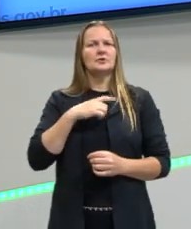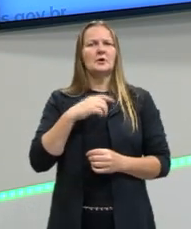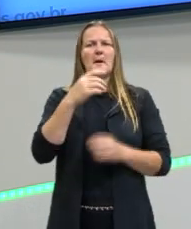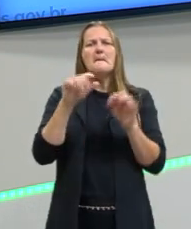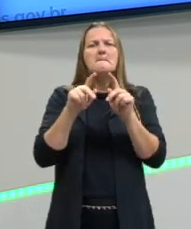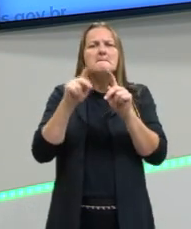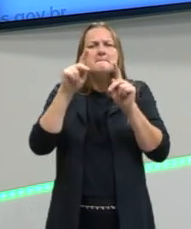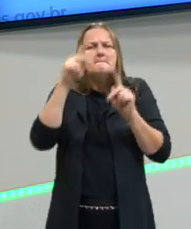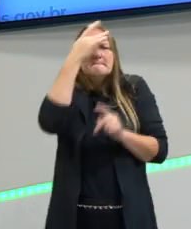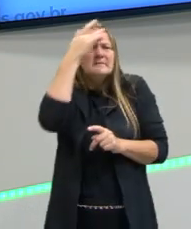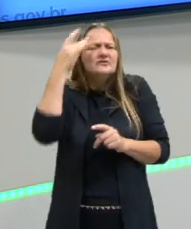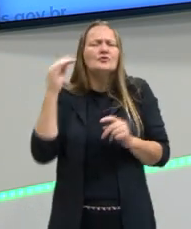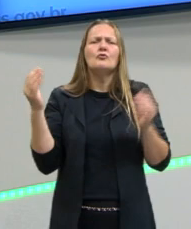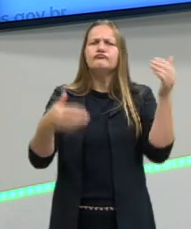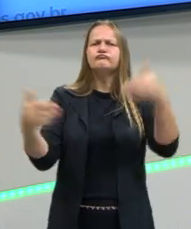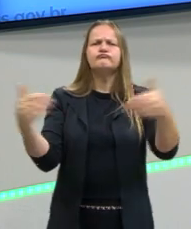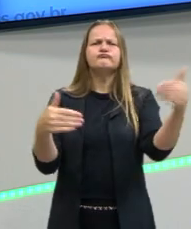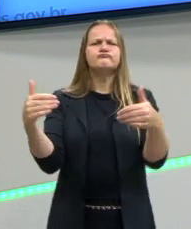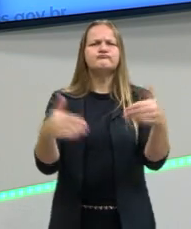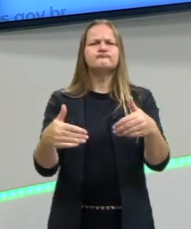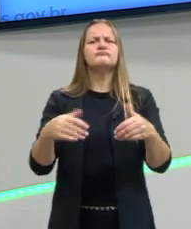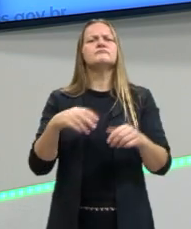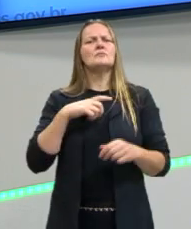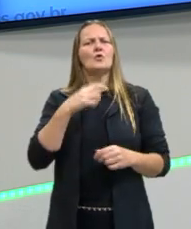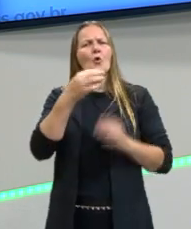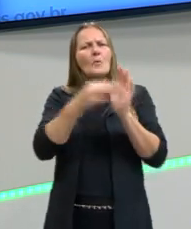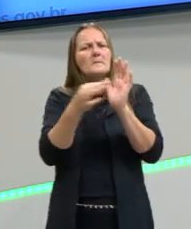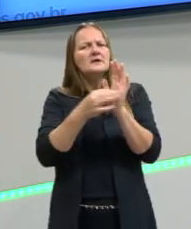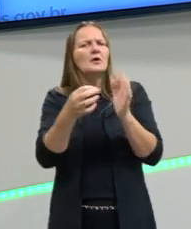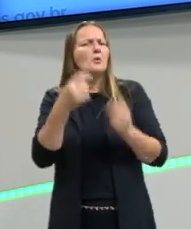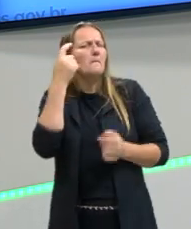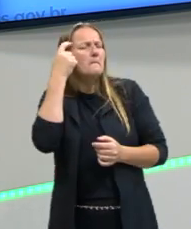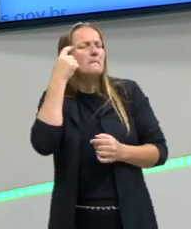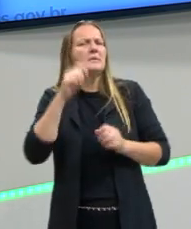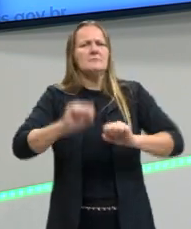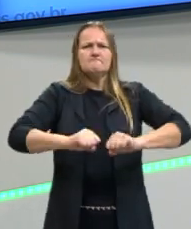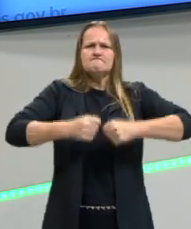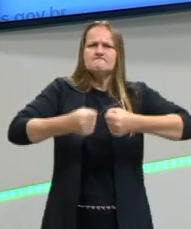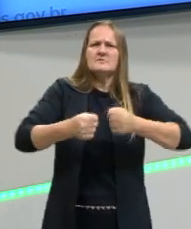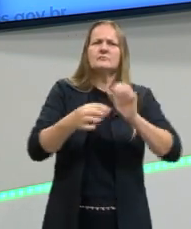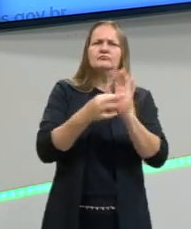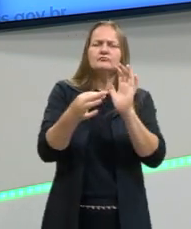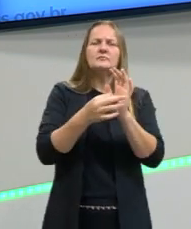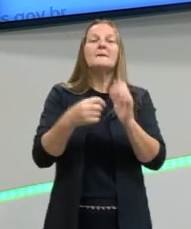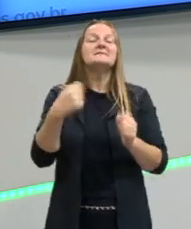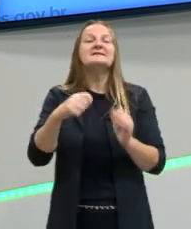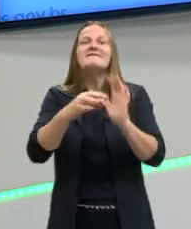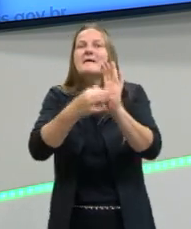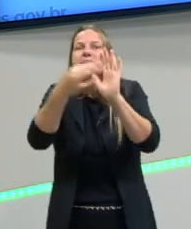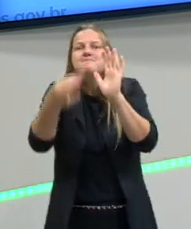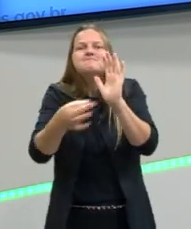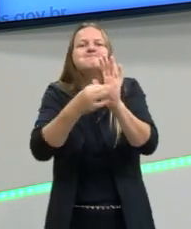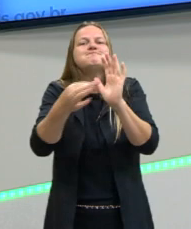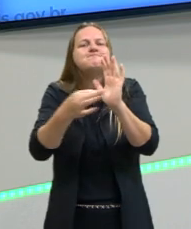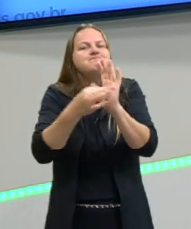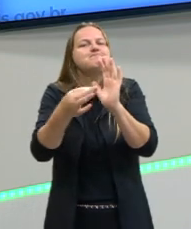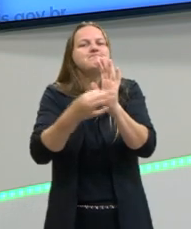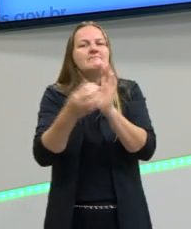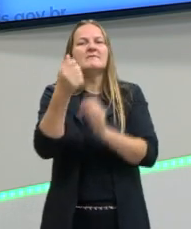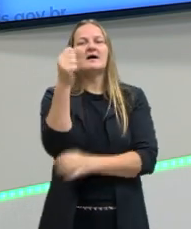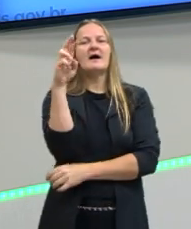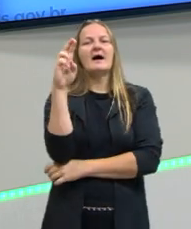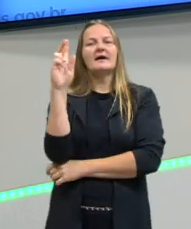viam na praça pública defenderem as suas opiniões E para isso precisava de argumentos né precisava